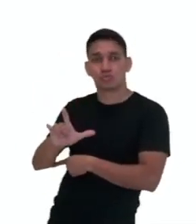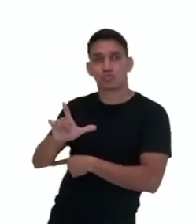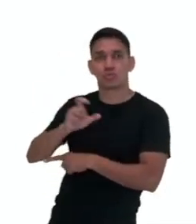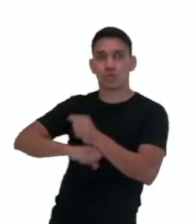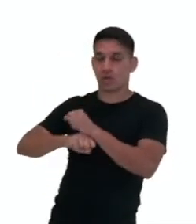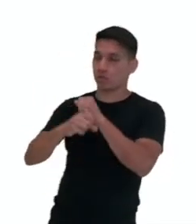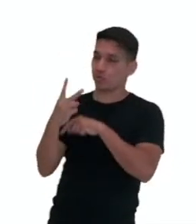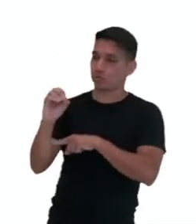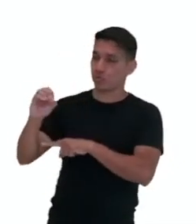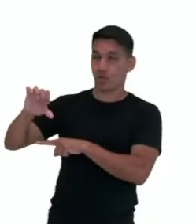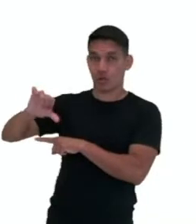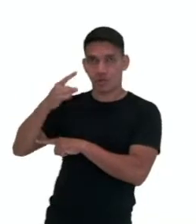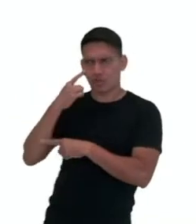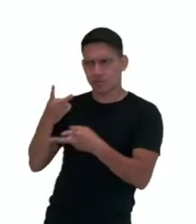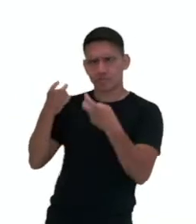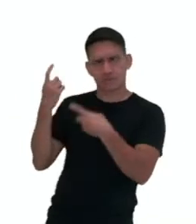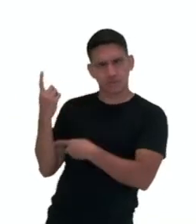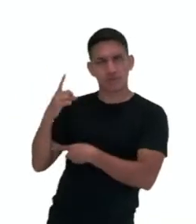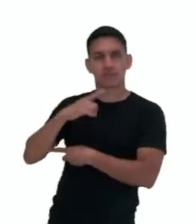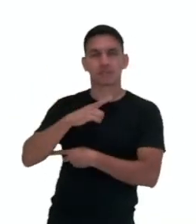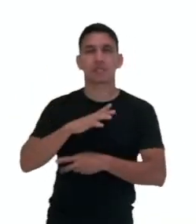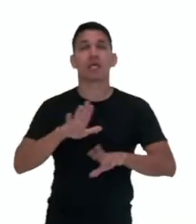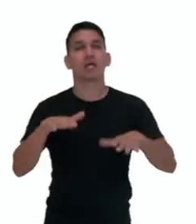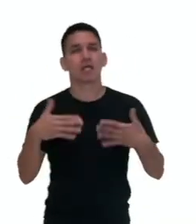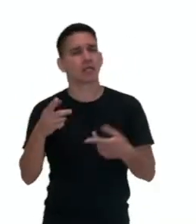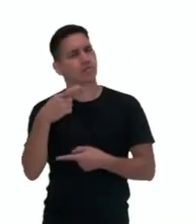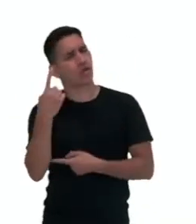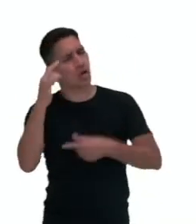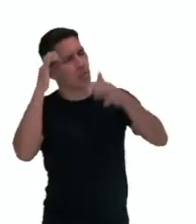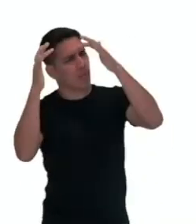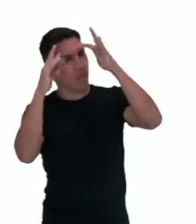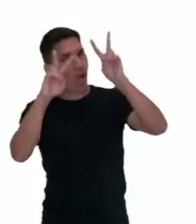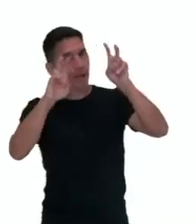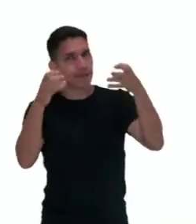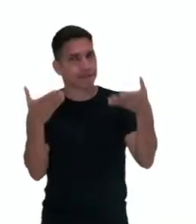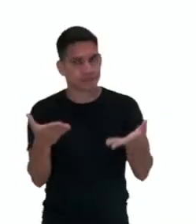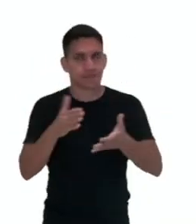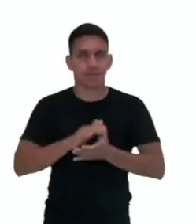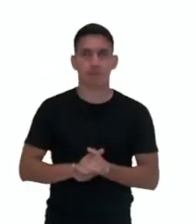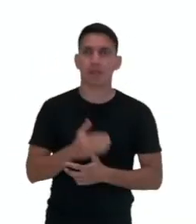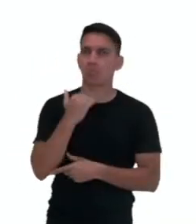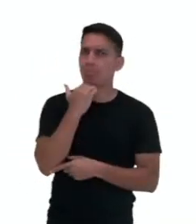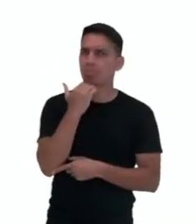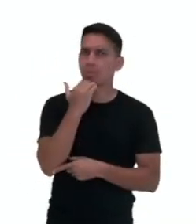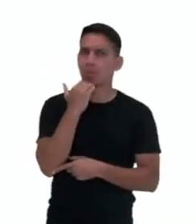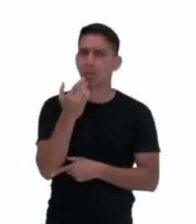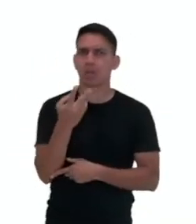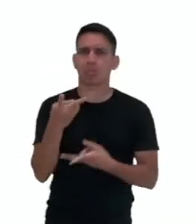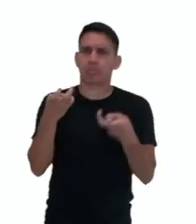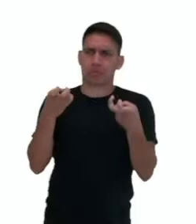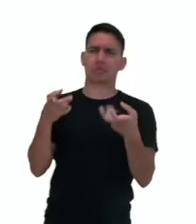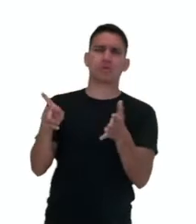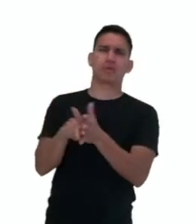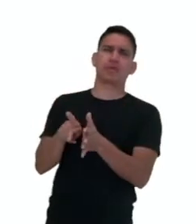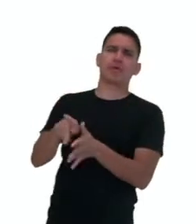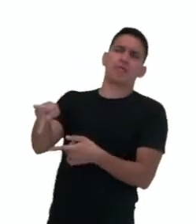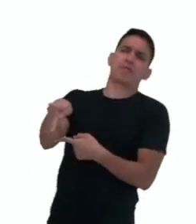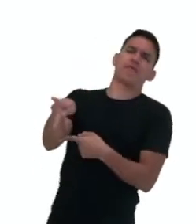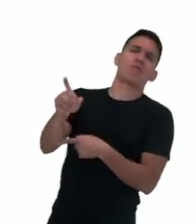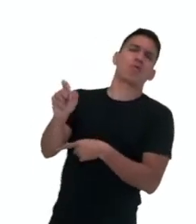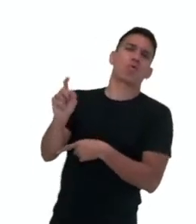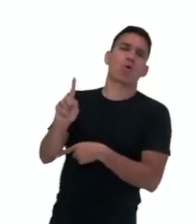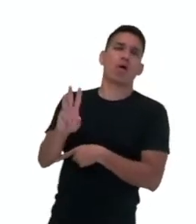2009, certo? Então vamos fazer uma reflexão diante disso. Não adianta escutar professores. A